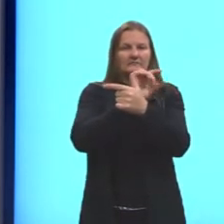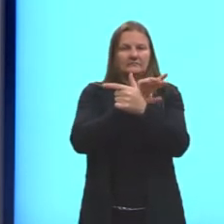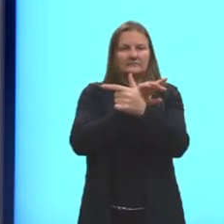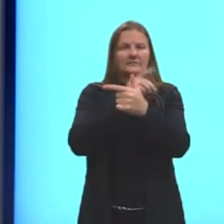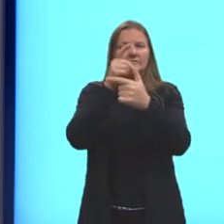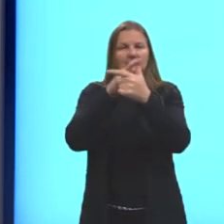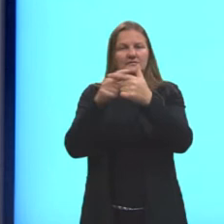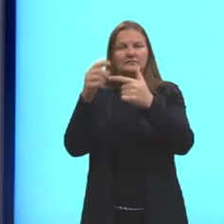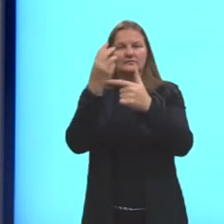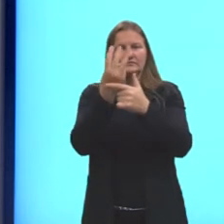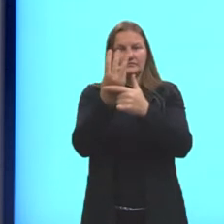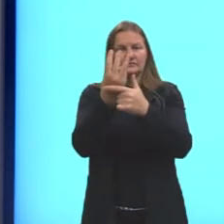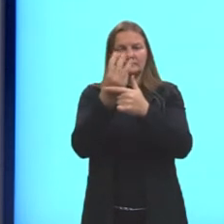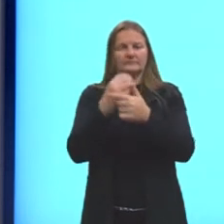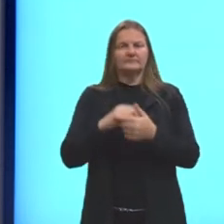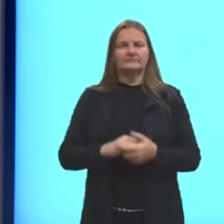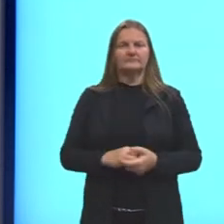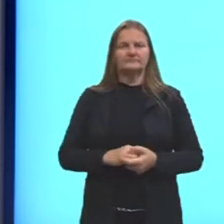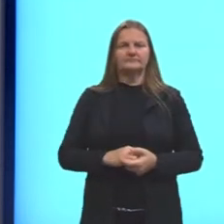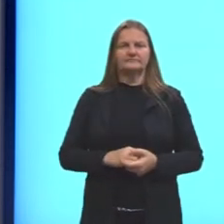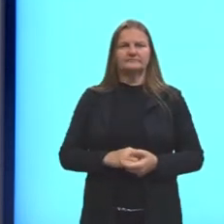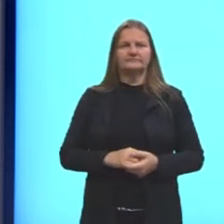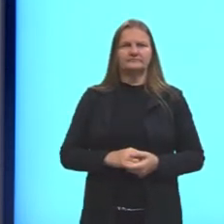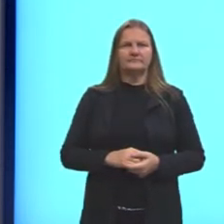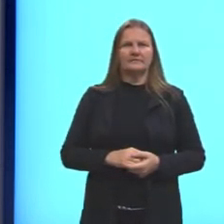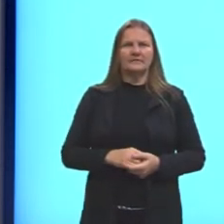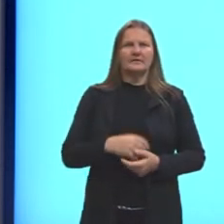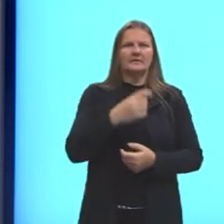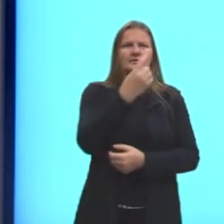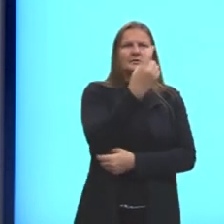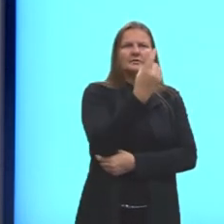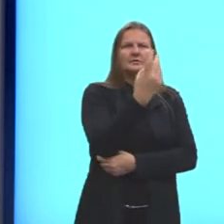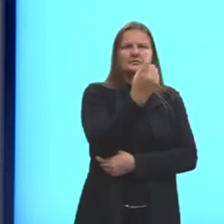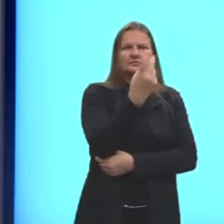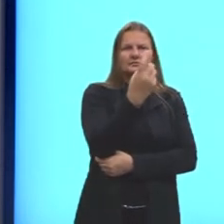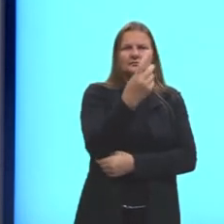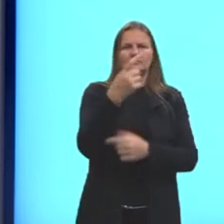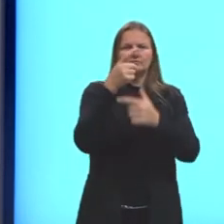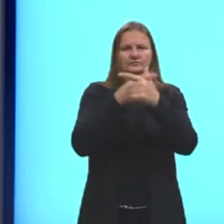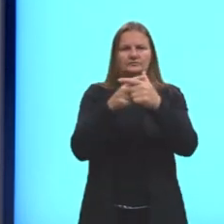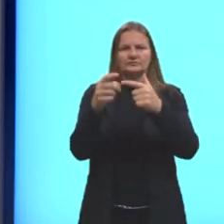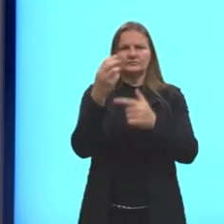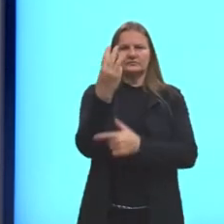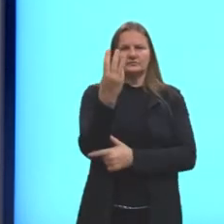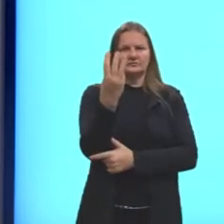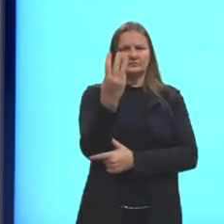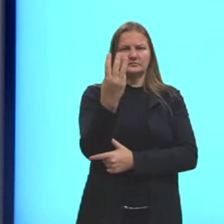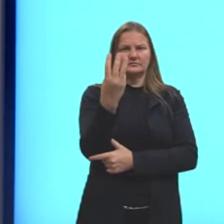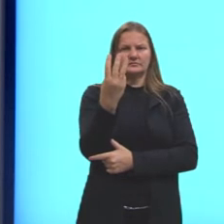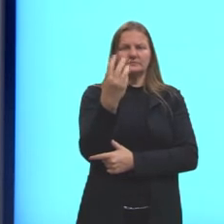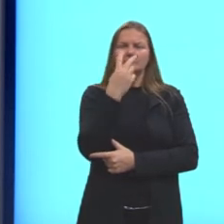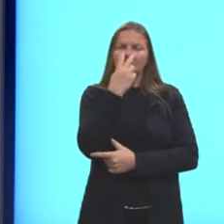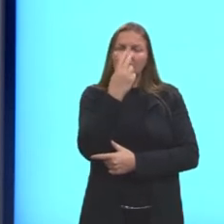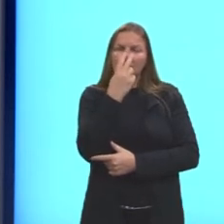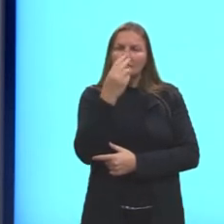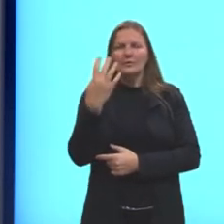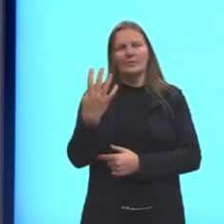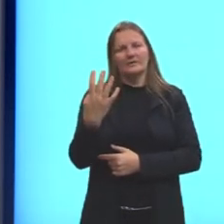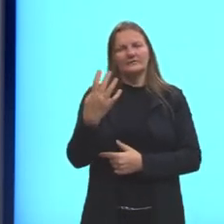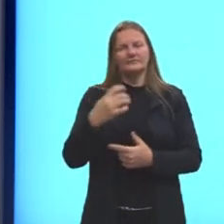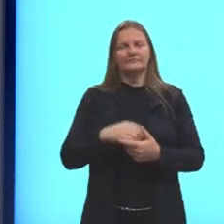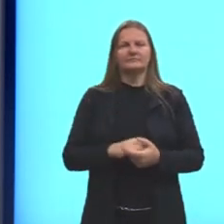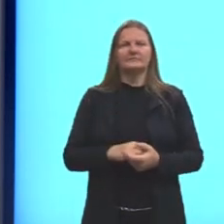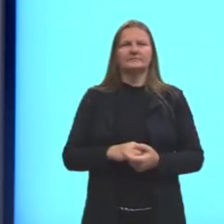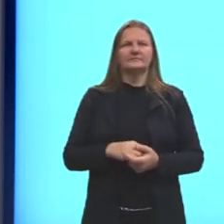pelo termo que foi colocado em evidência então 12 / 3 da